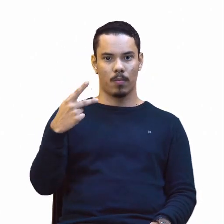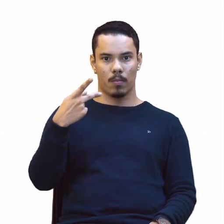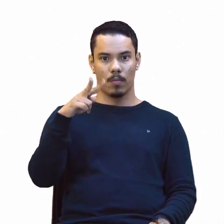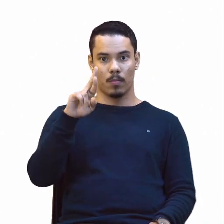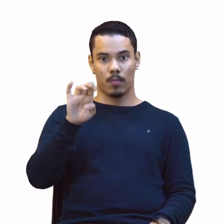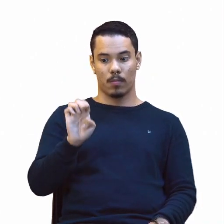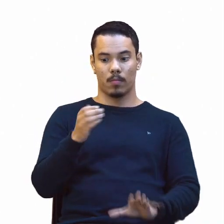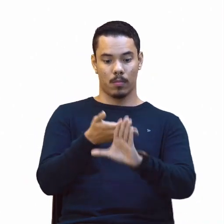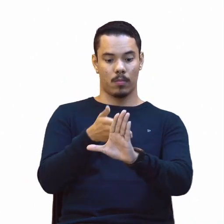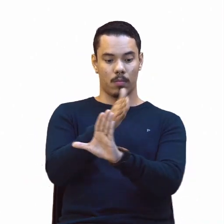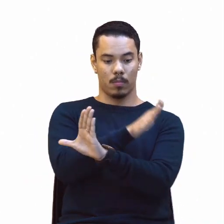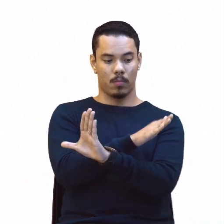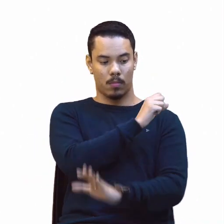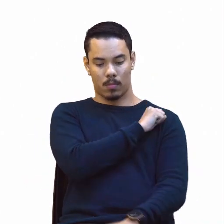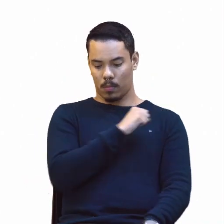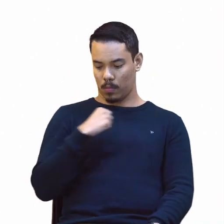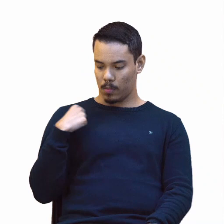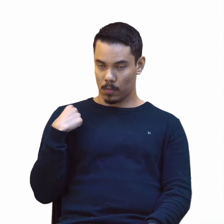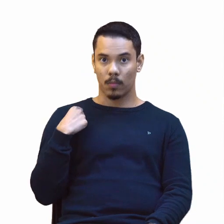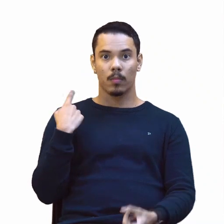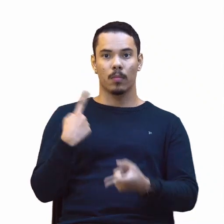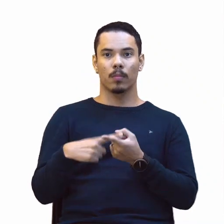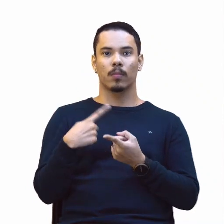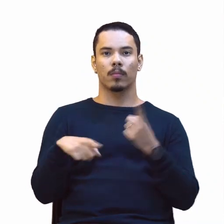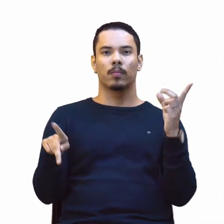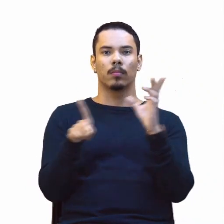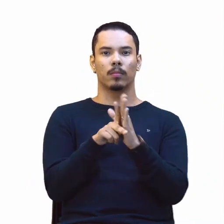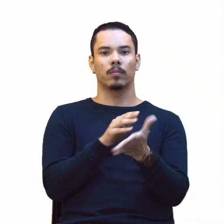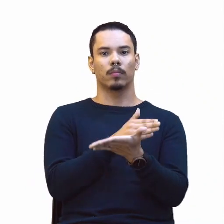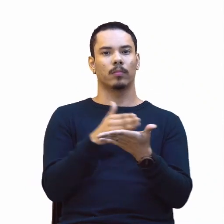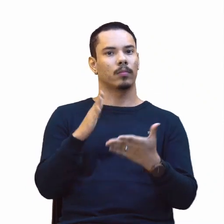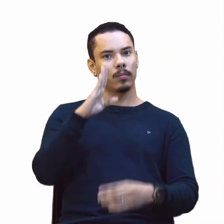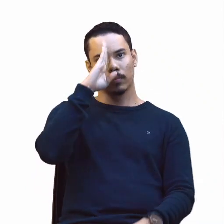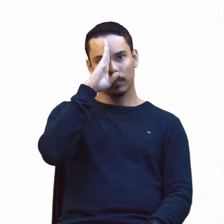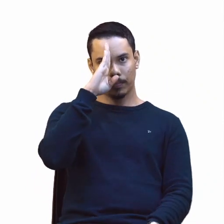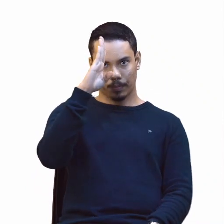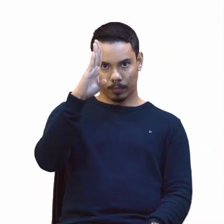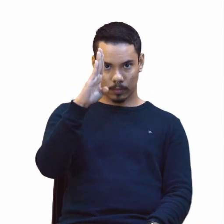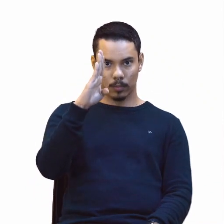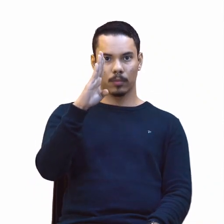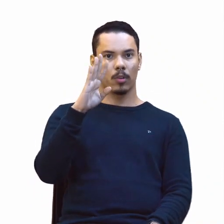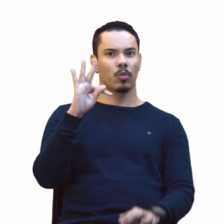ok? Eles buscavam o princípio, né, de todas as